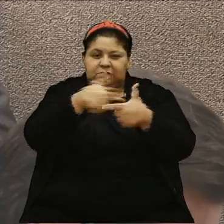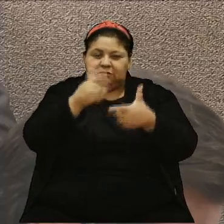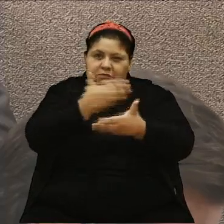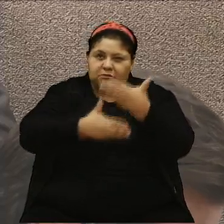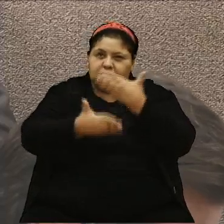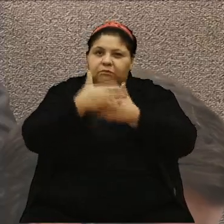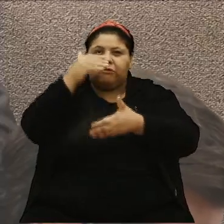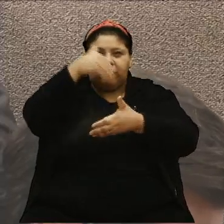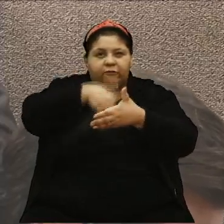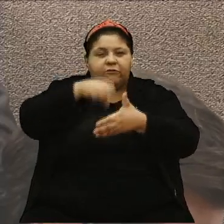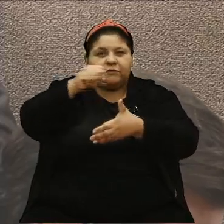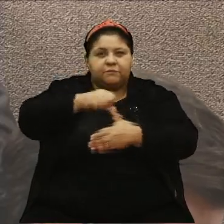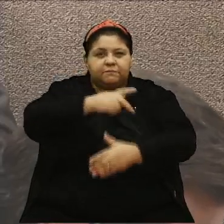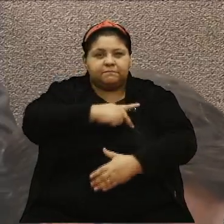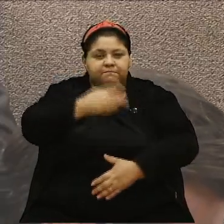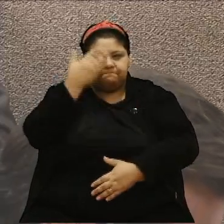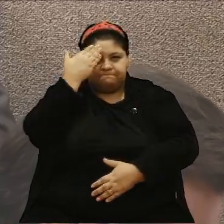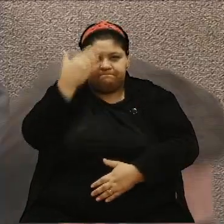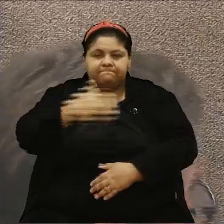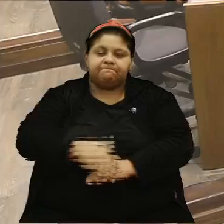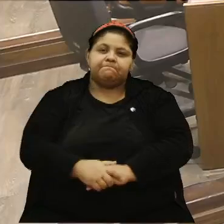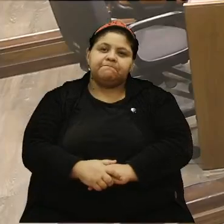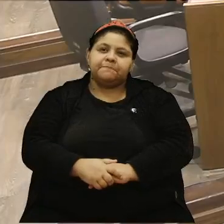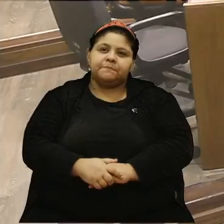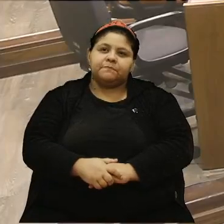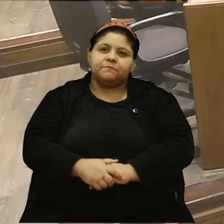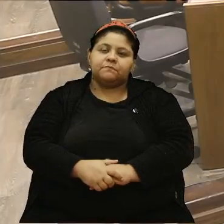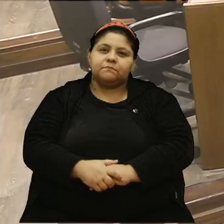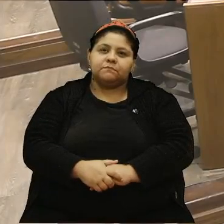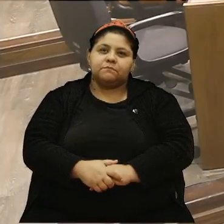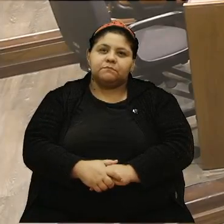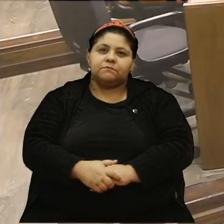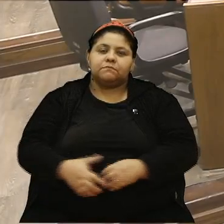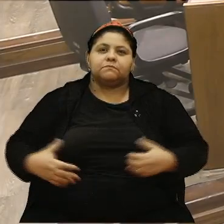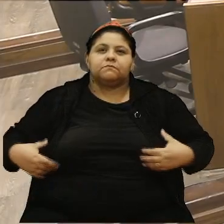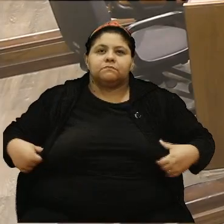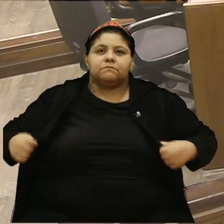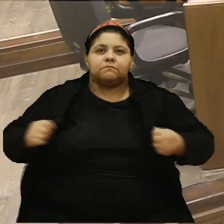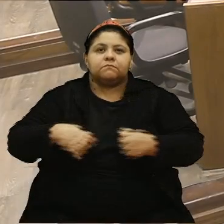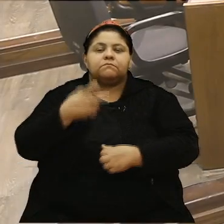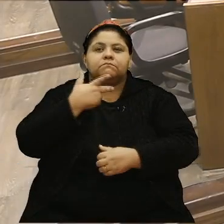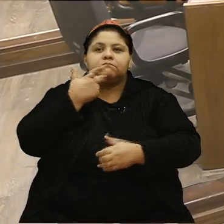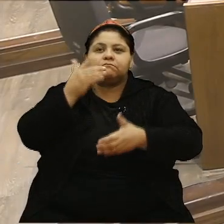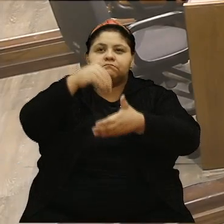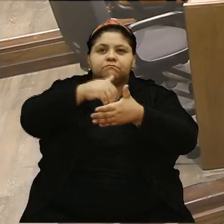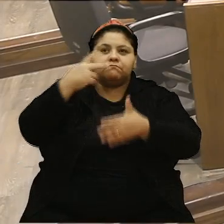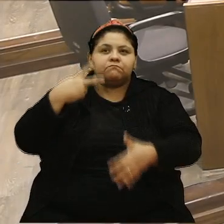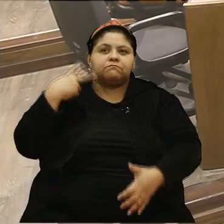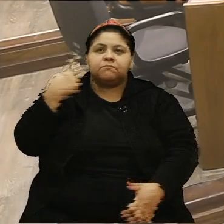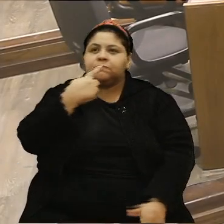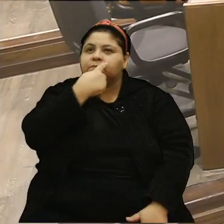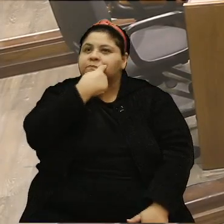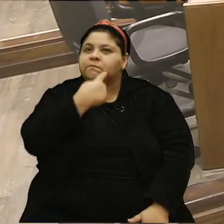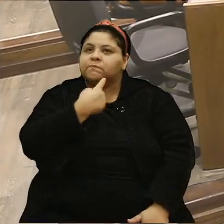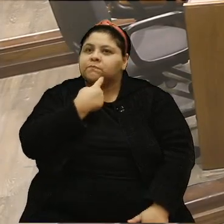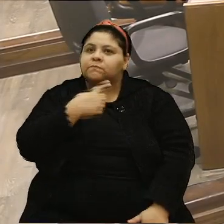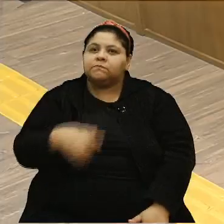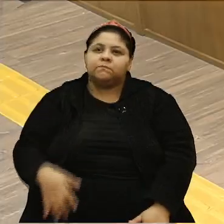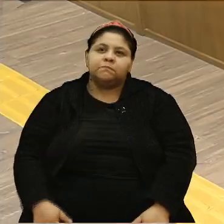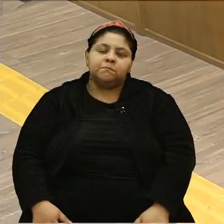votaremos favorável, senhor presidente. Muito obrigado. Para declarar o voto. Vereador Edson da Rosa. Em declaração de voto, o vereador Wagner Petrini.